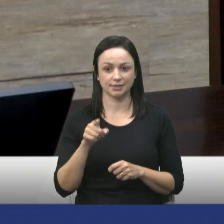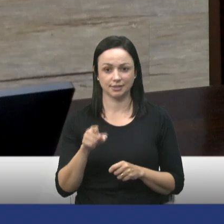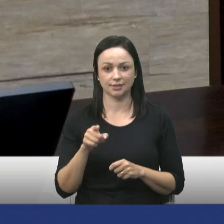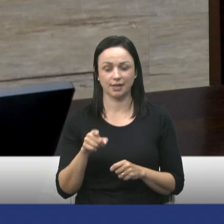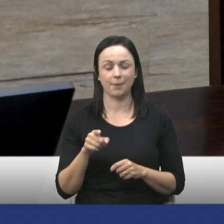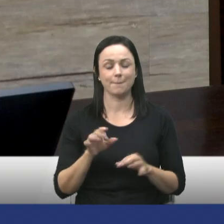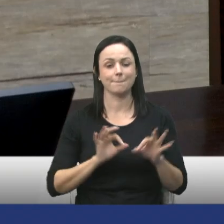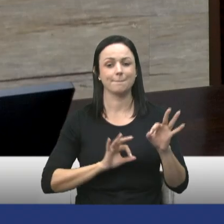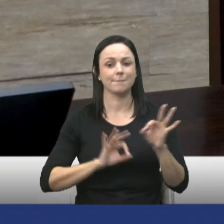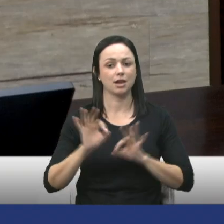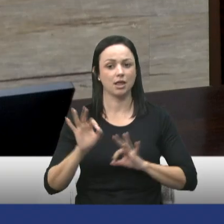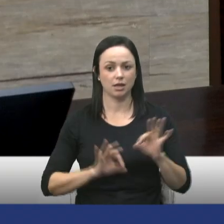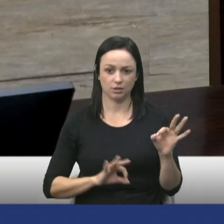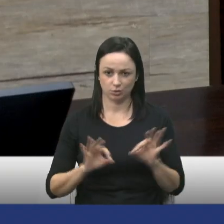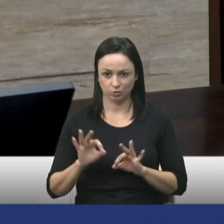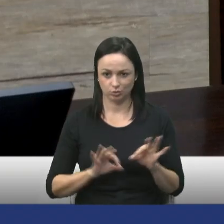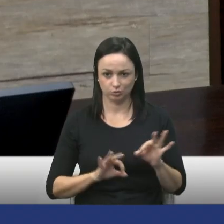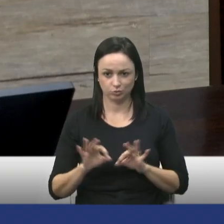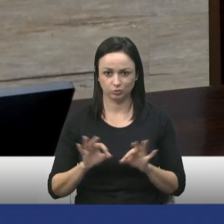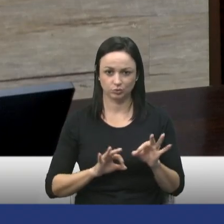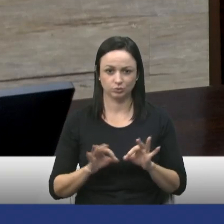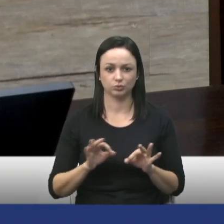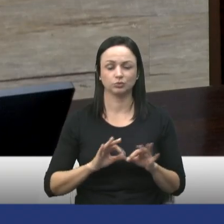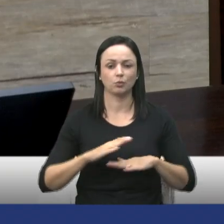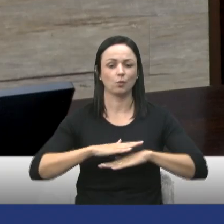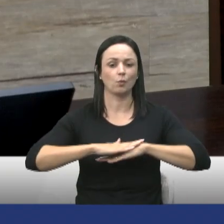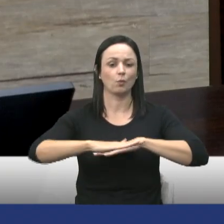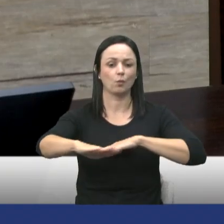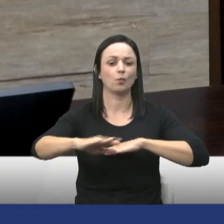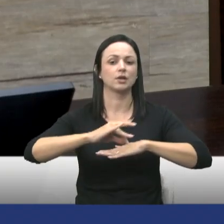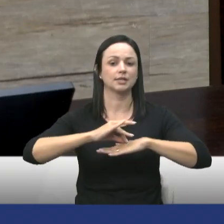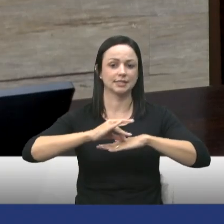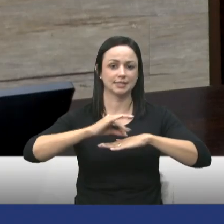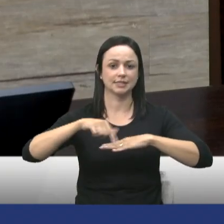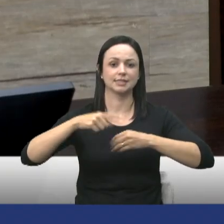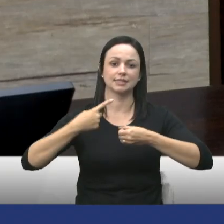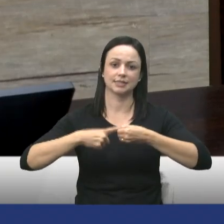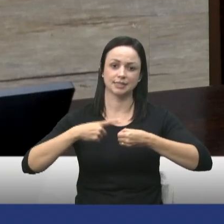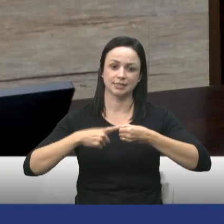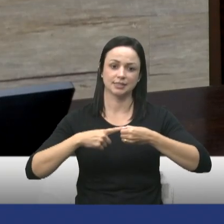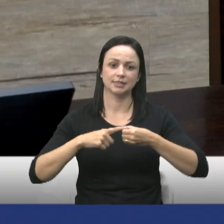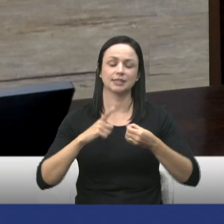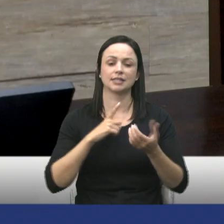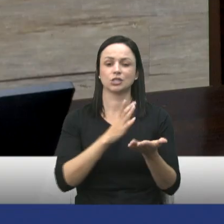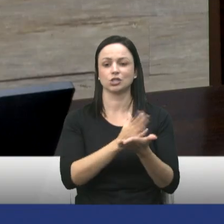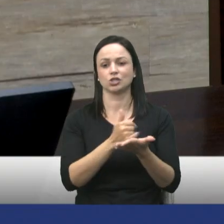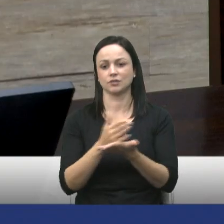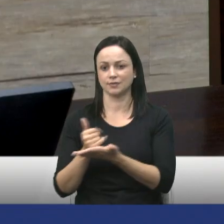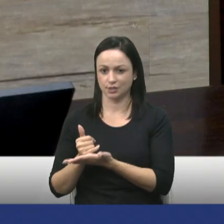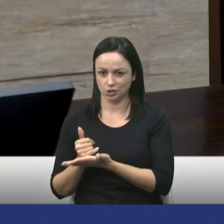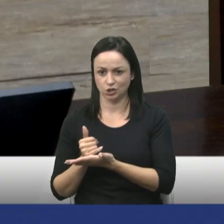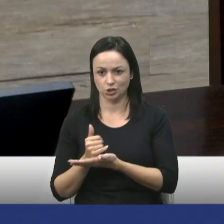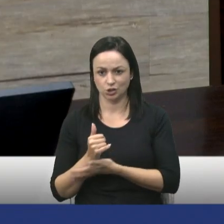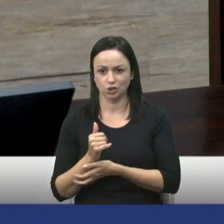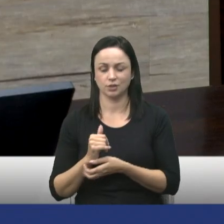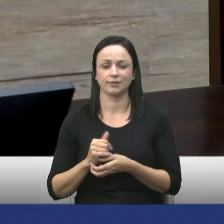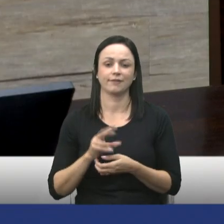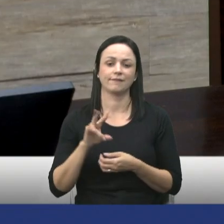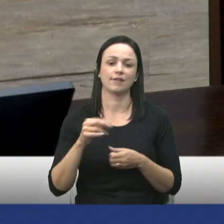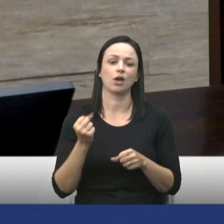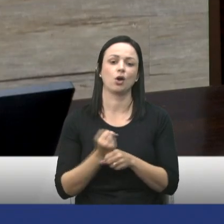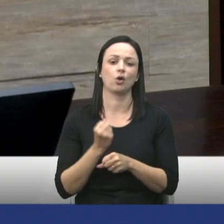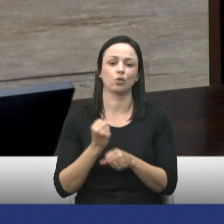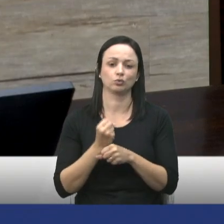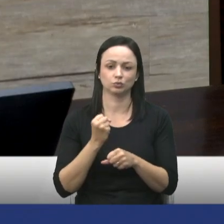plano, para recapeamento da cidade, a cidade está sendo dividida, né? E vai ser construído